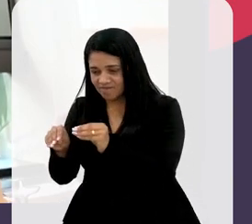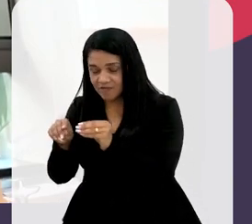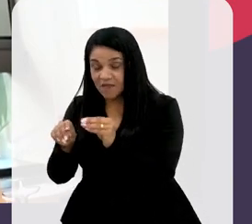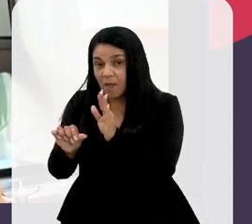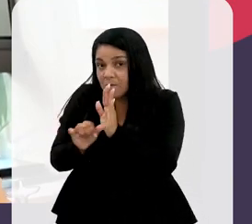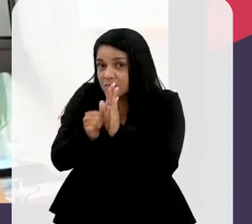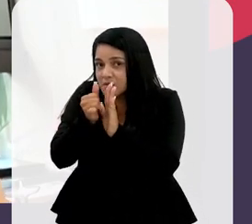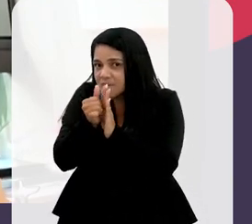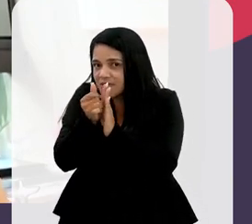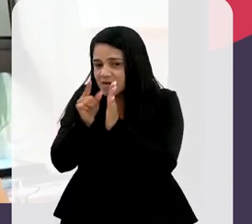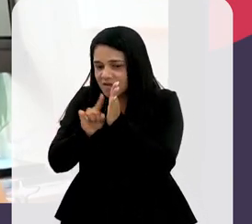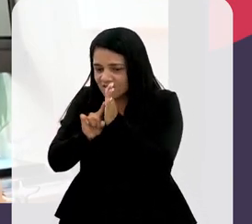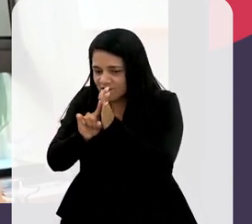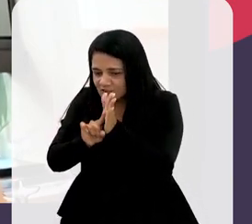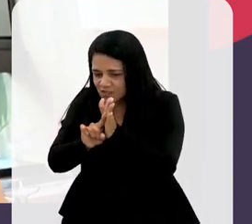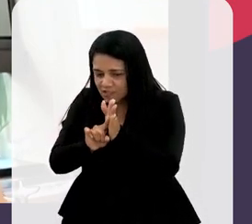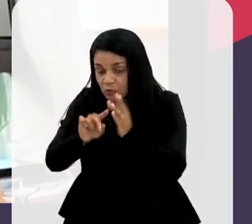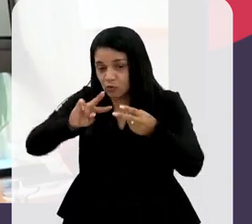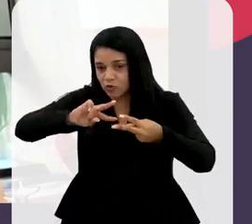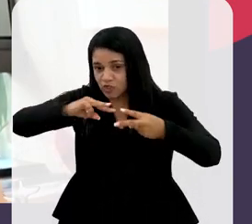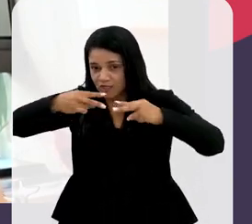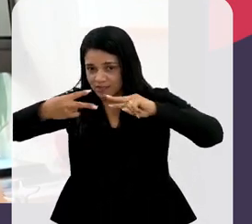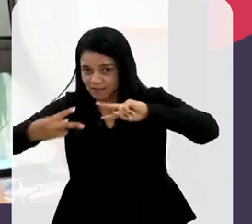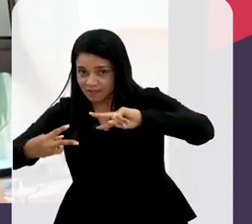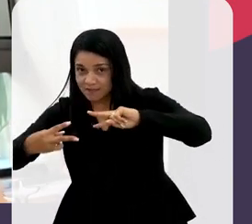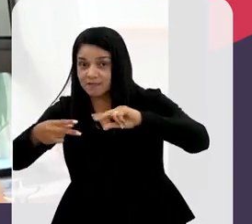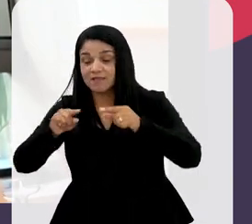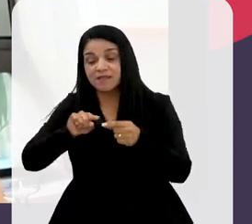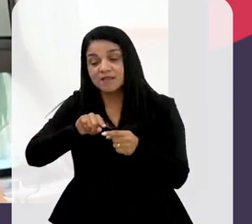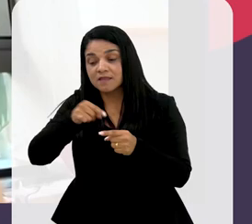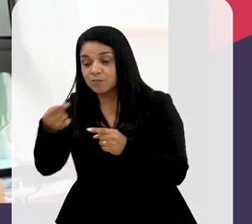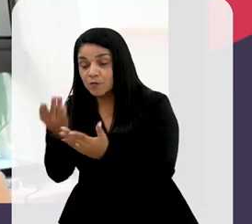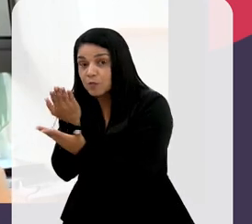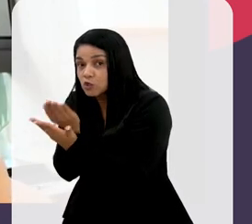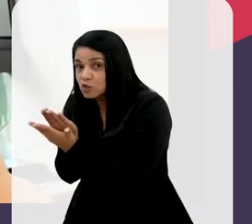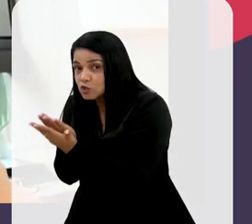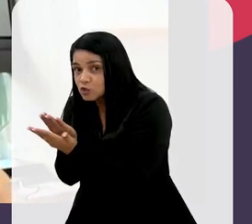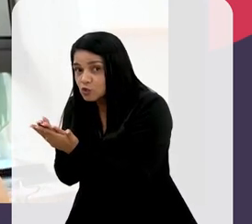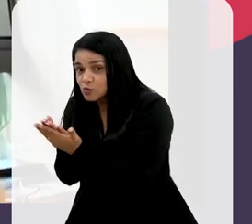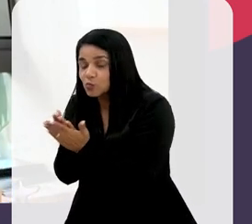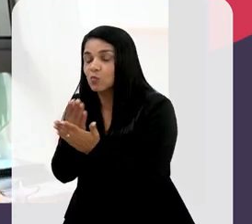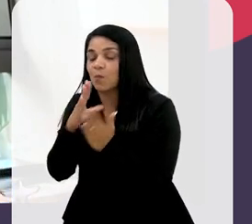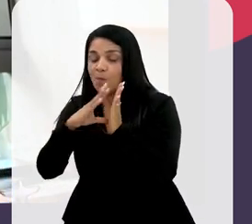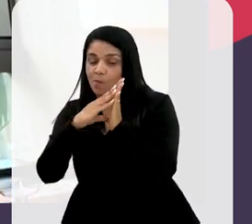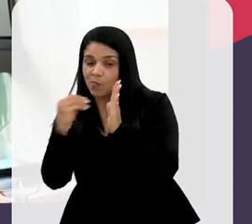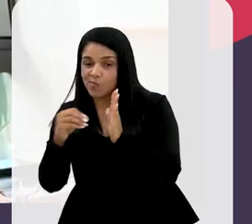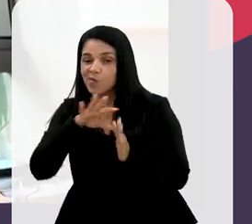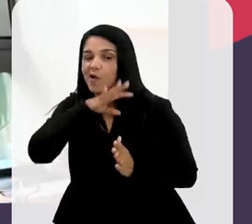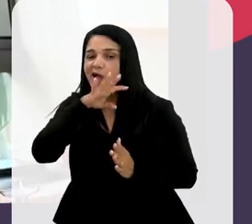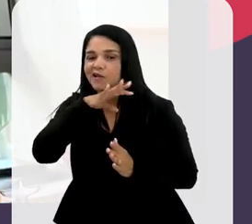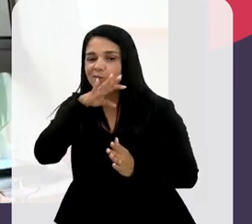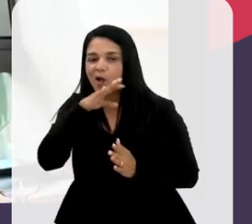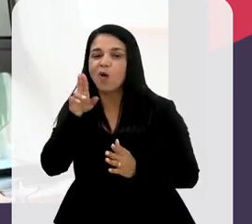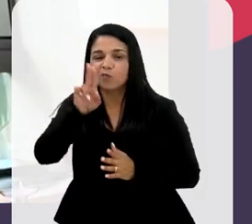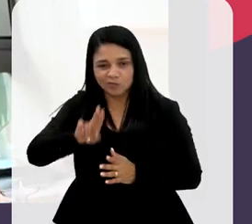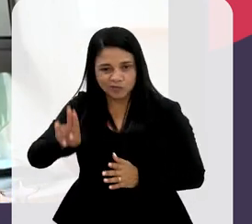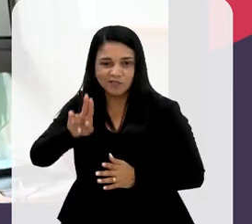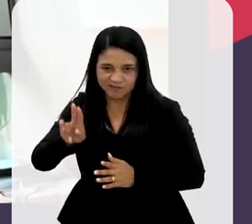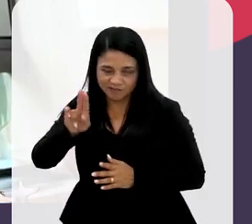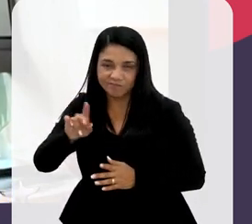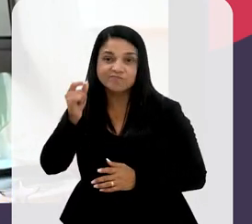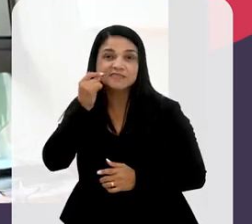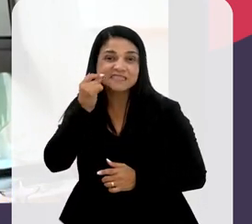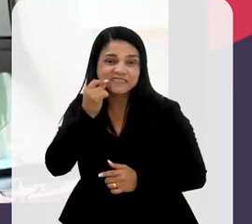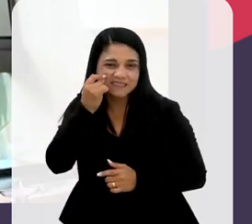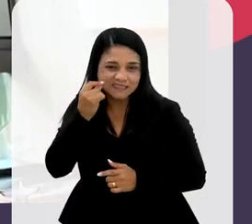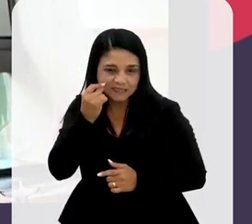para a bancada, no caso da primeira investigação, foi uma investigação genética, e depois, então, para os estudos com modelos animais, que a professora